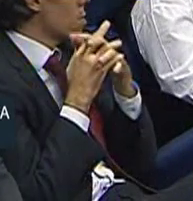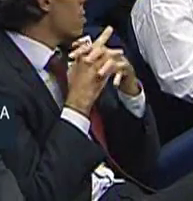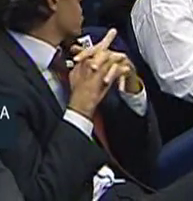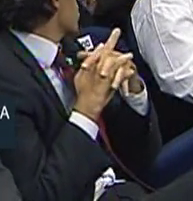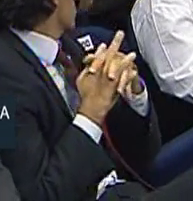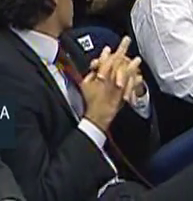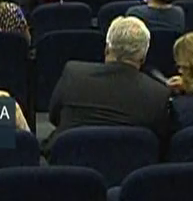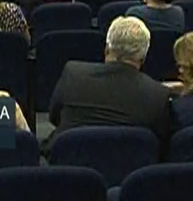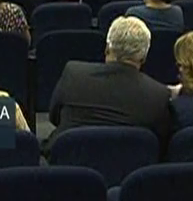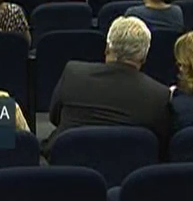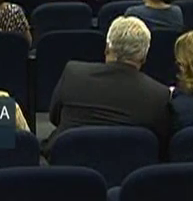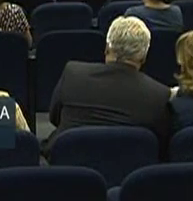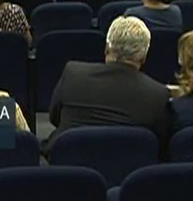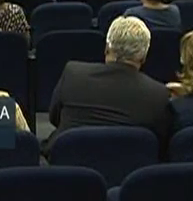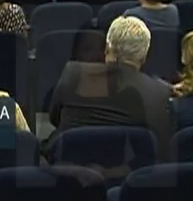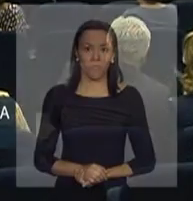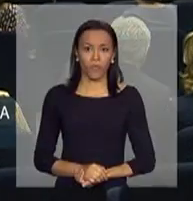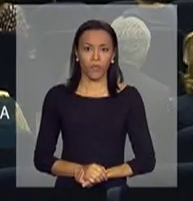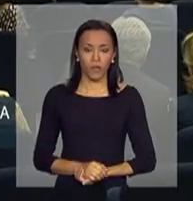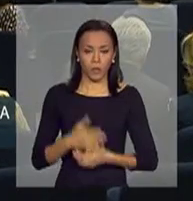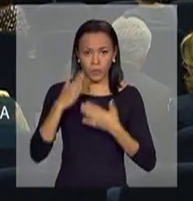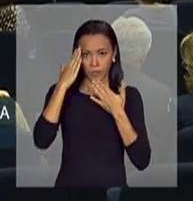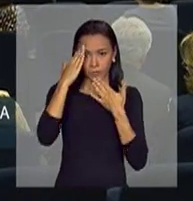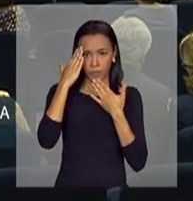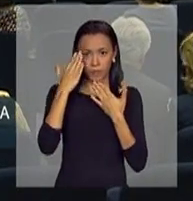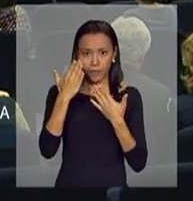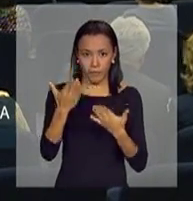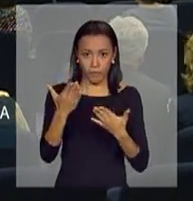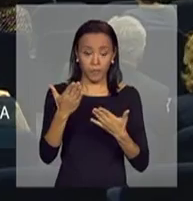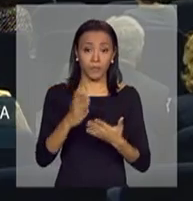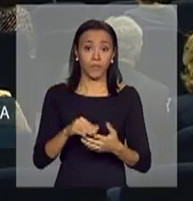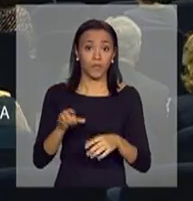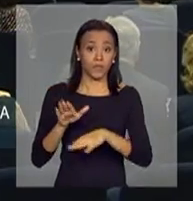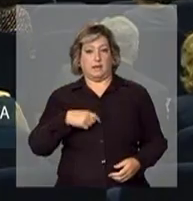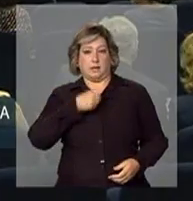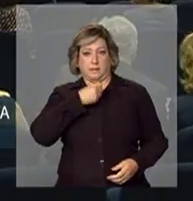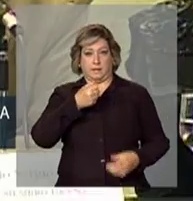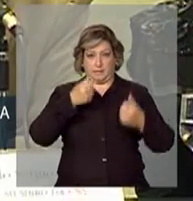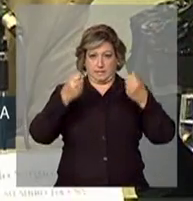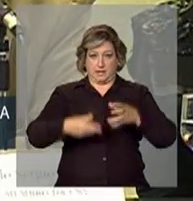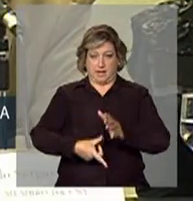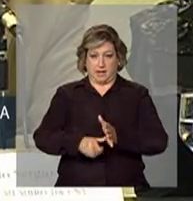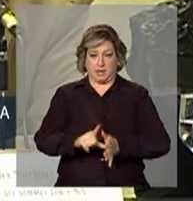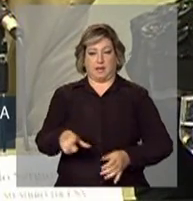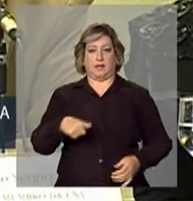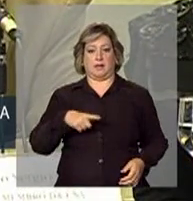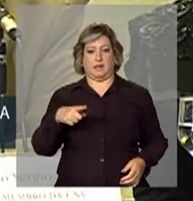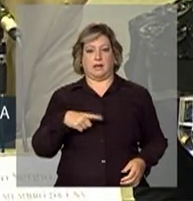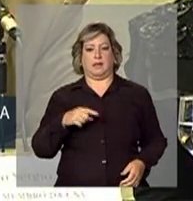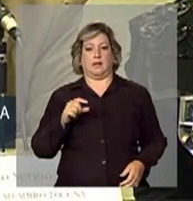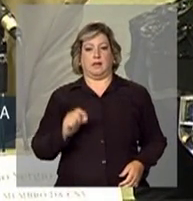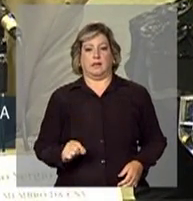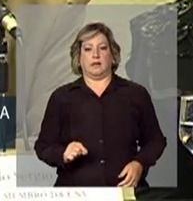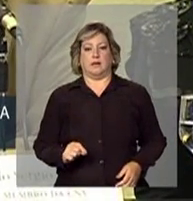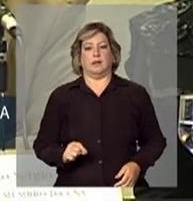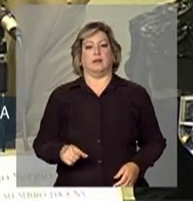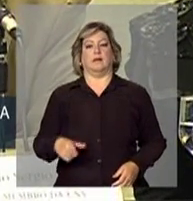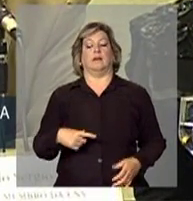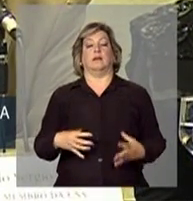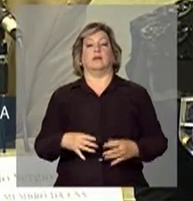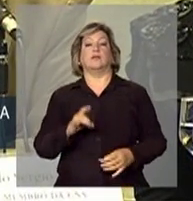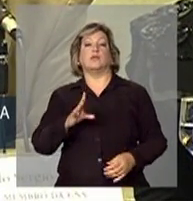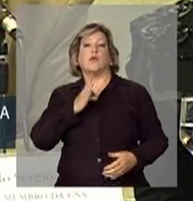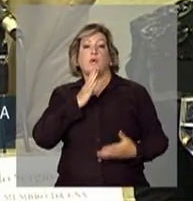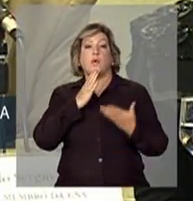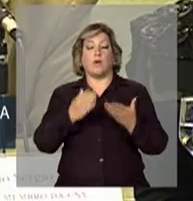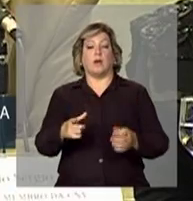Muito obrigado, Merigo, em Calcaté. O Marcelo não está mais aqui. Marcelo está. Então, só reconhecer, eu